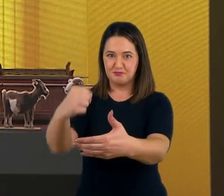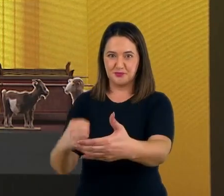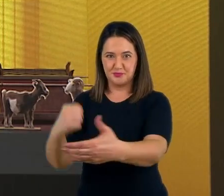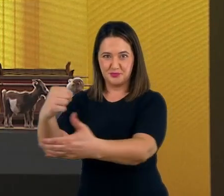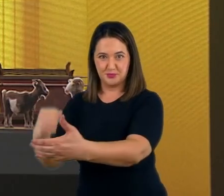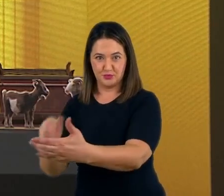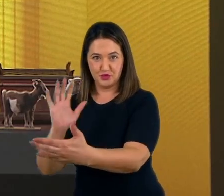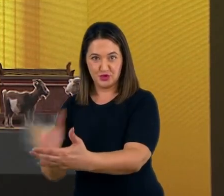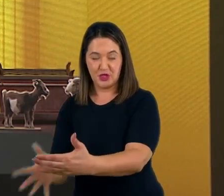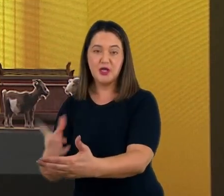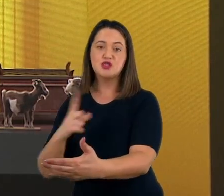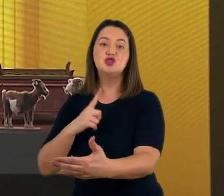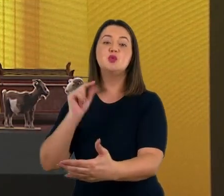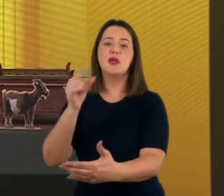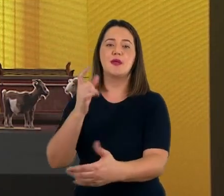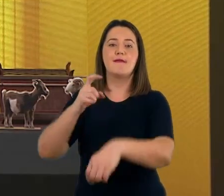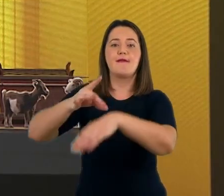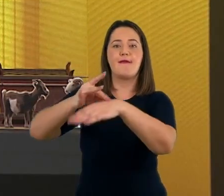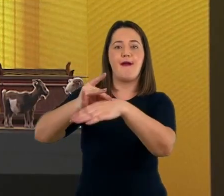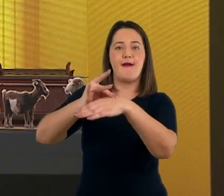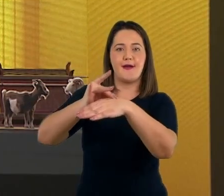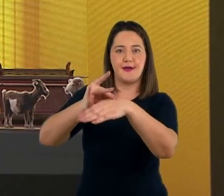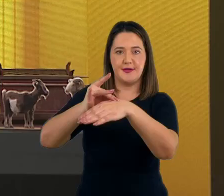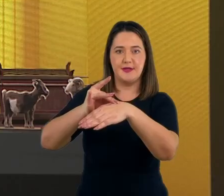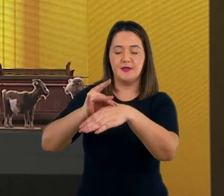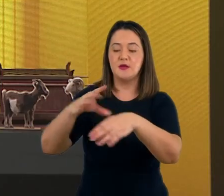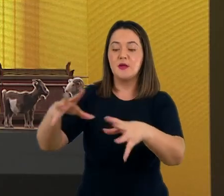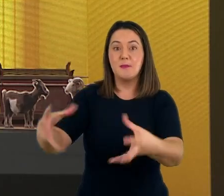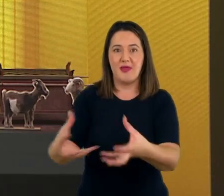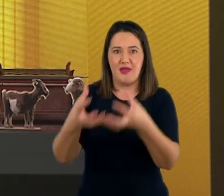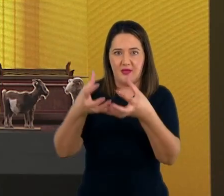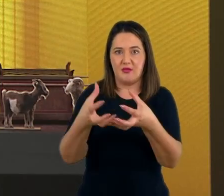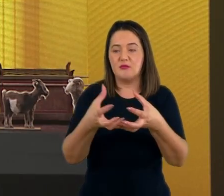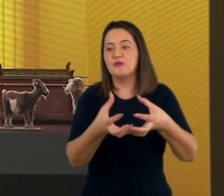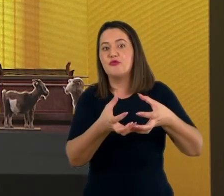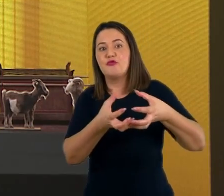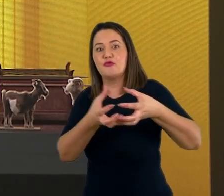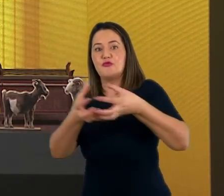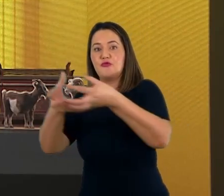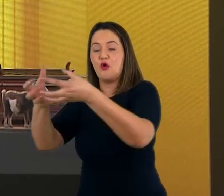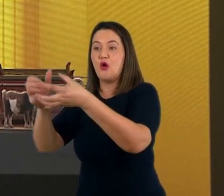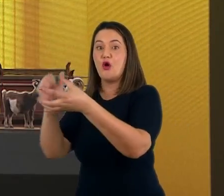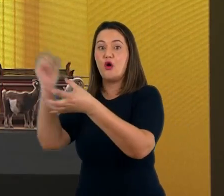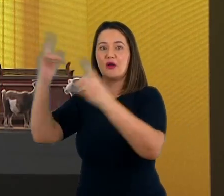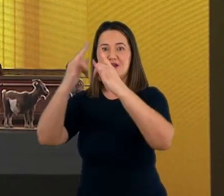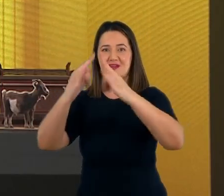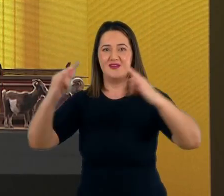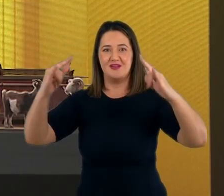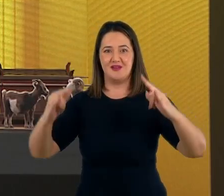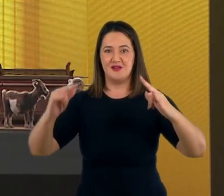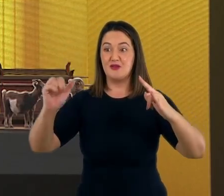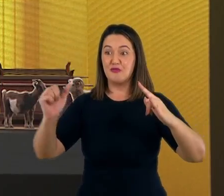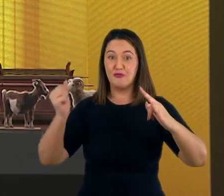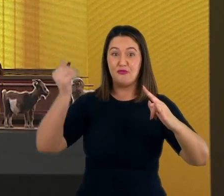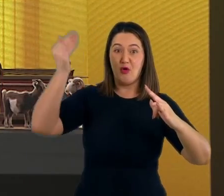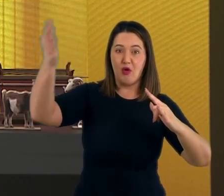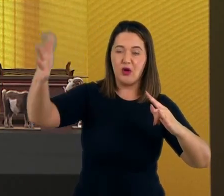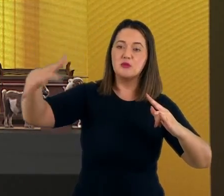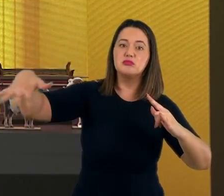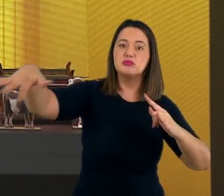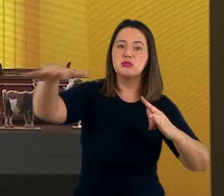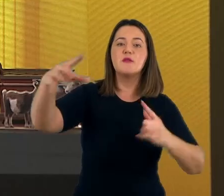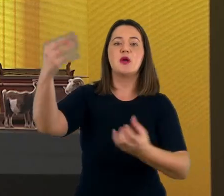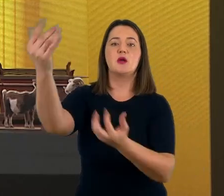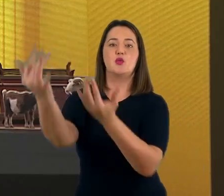sacrificados pelos pecados do povo, tinham a sua carne levada para fora do arraial para que pudessem ser queimados os